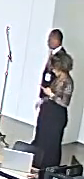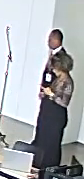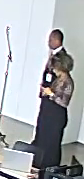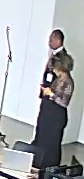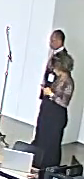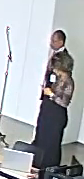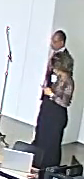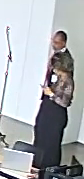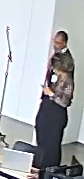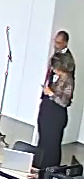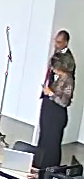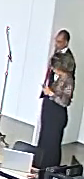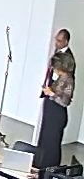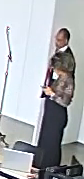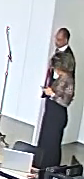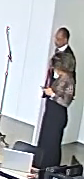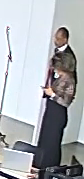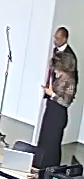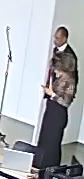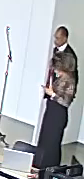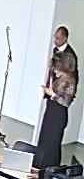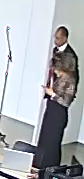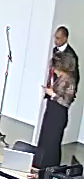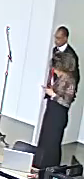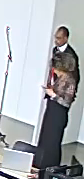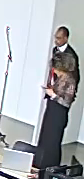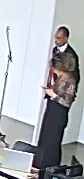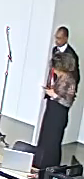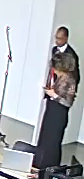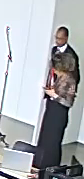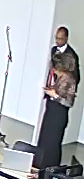pessoalmente o trabalho que é desenvolvido por vocês.